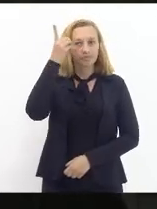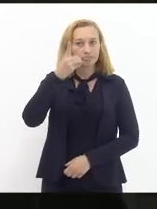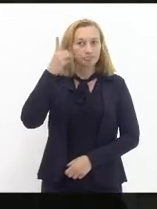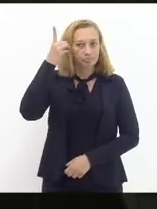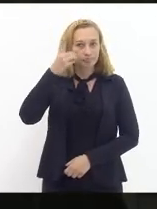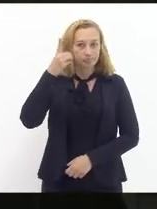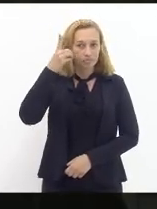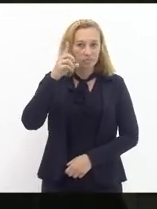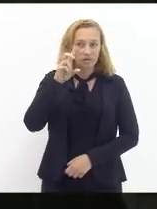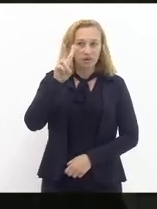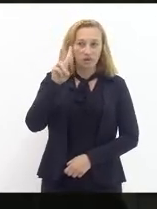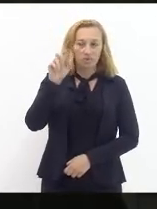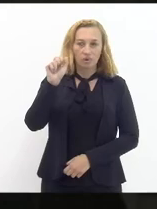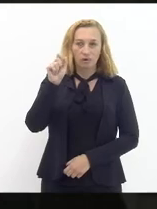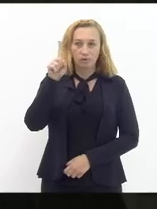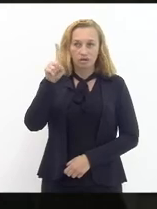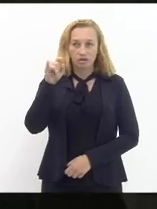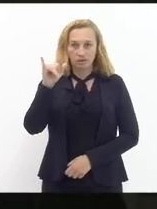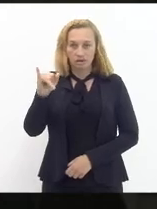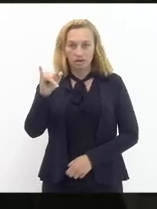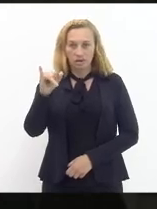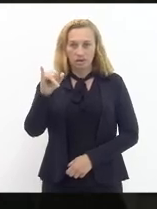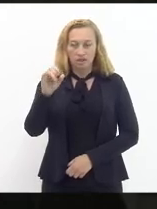Val da Ceasa,